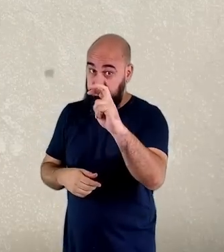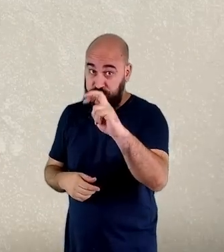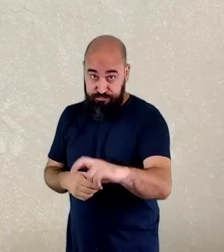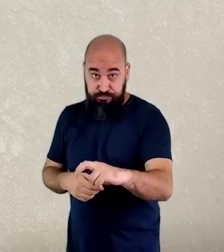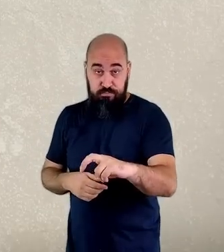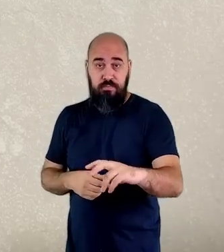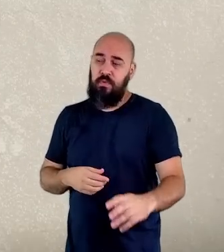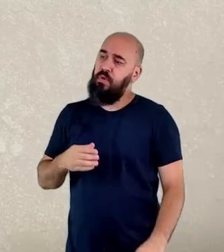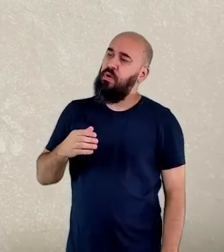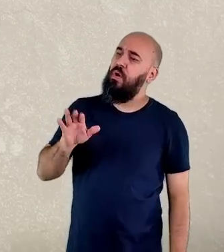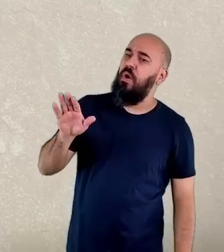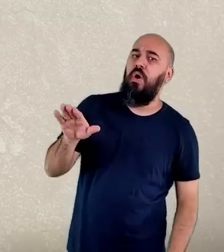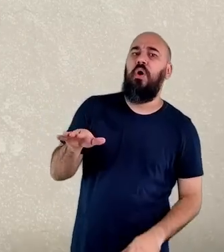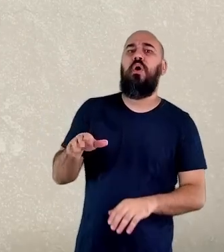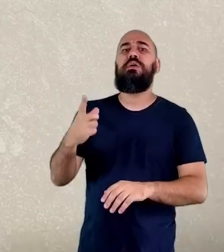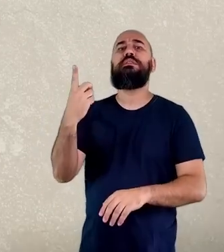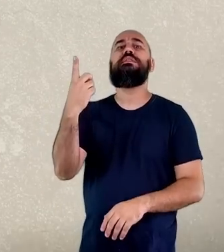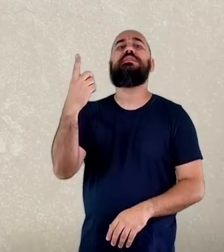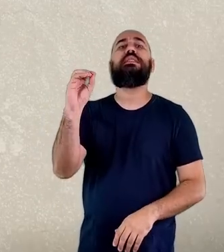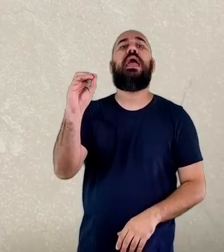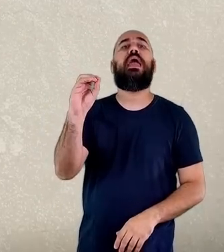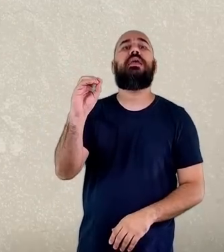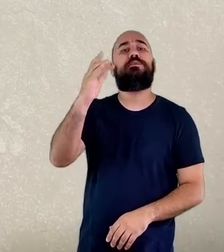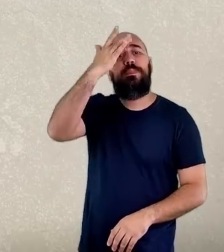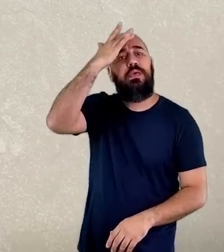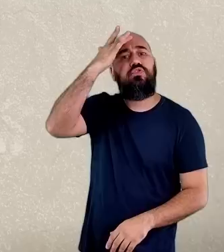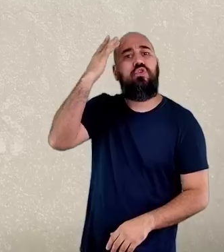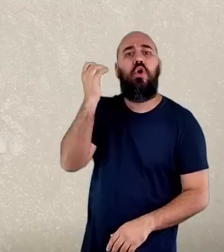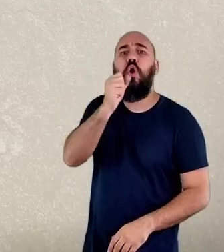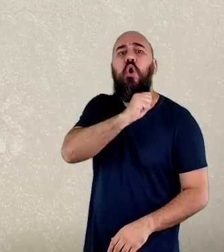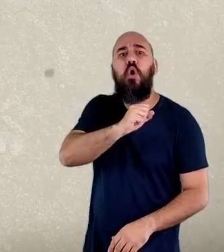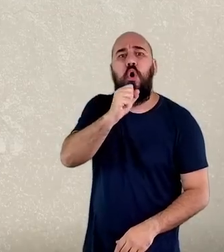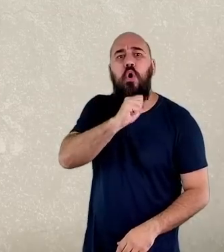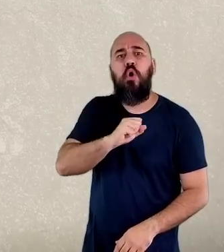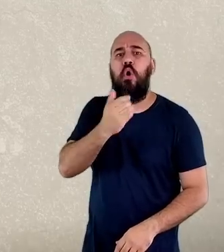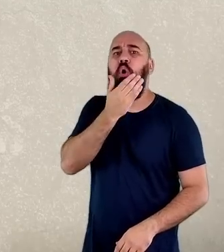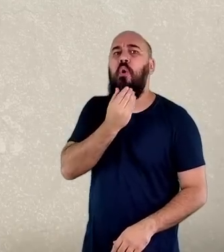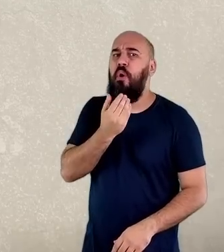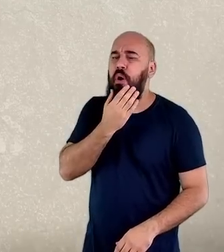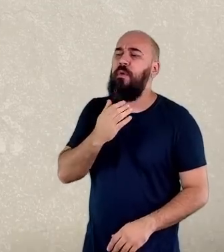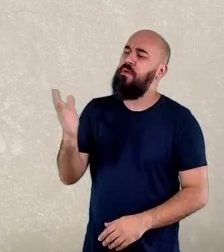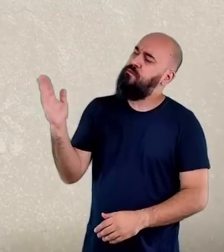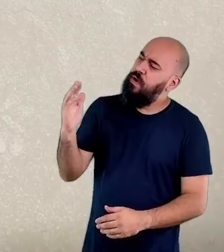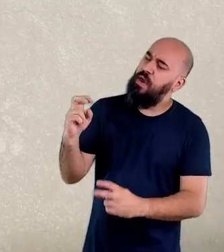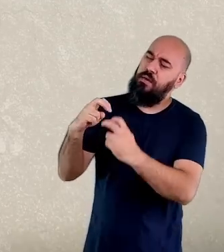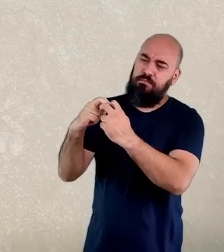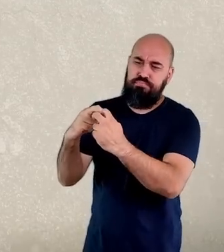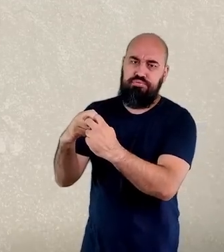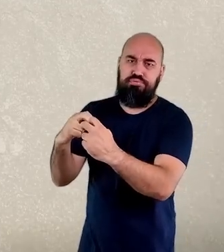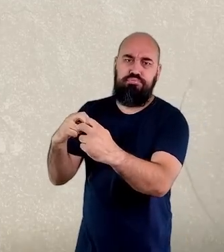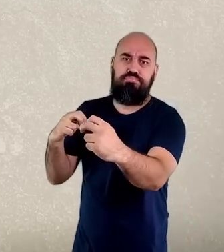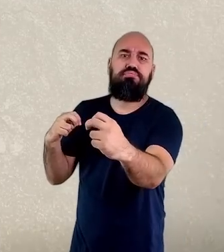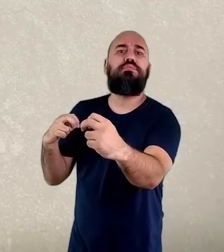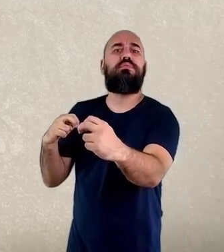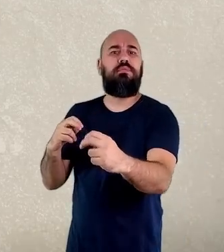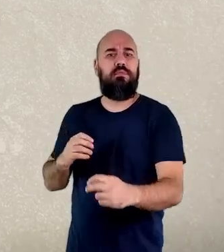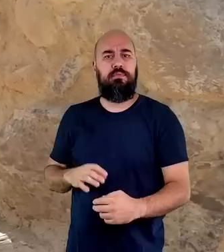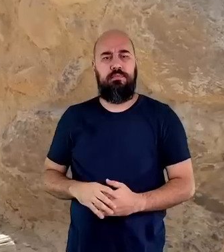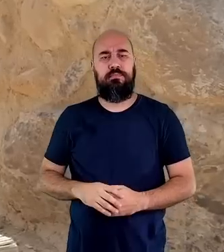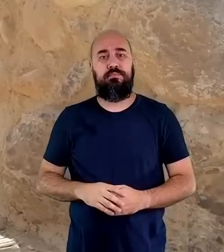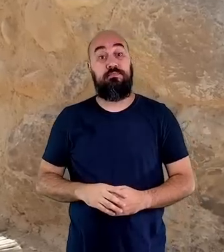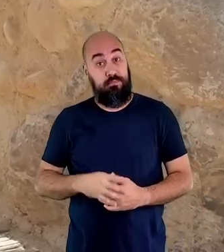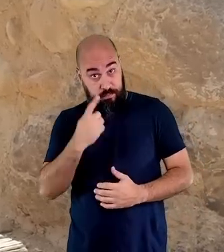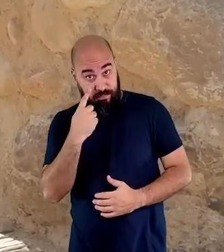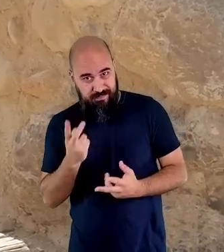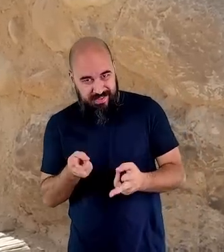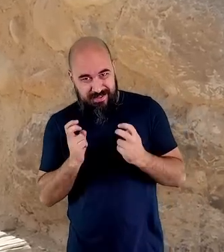sentou. Então Boaz chamou 10 homens dos anciãos da cidade e disse: sentem-se aqui. E eles se assentaram.